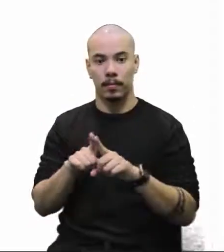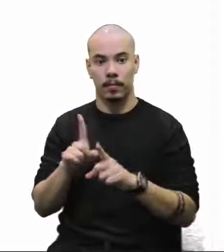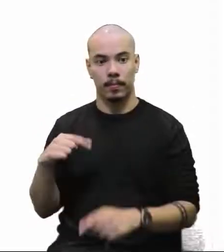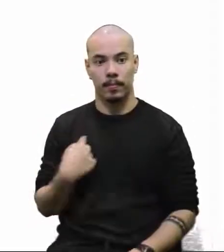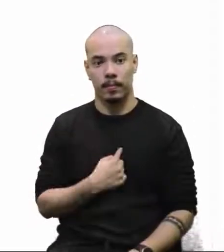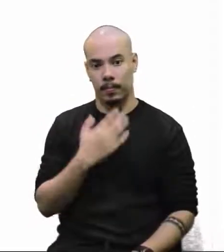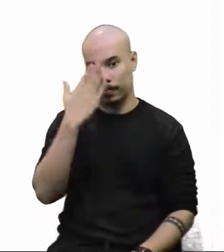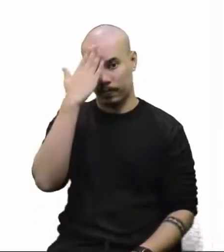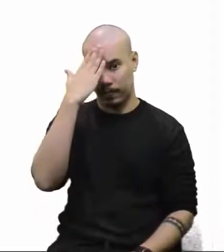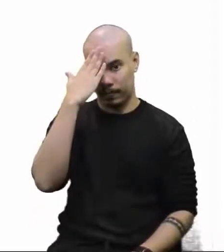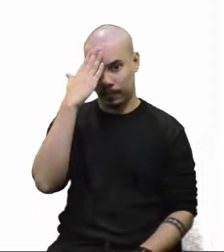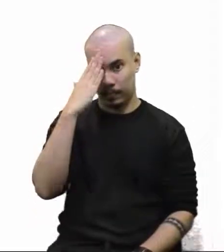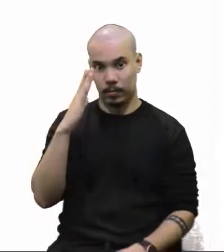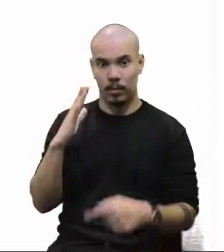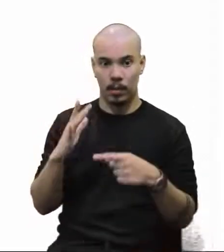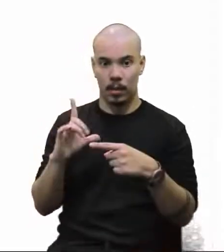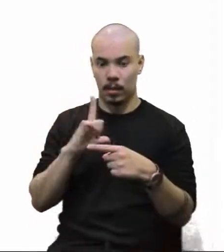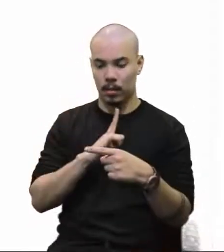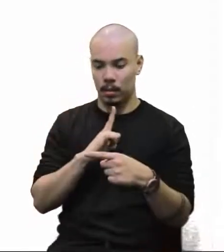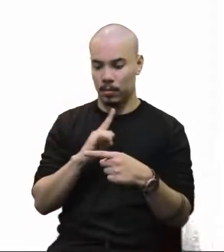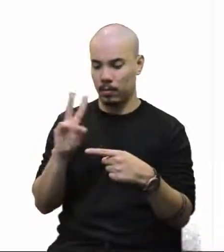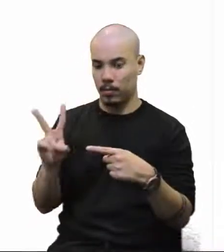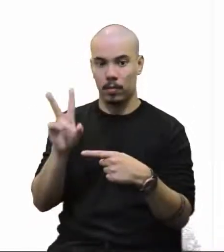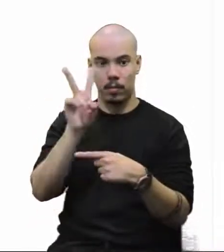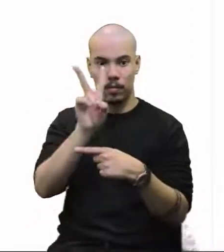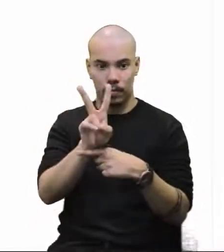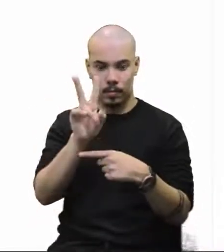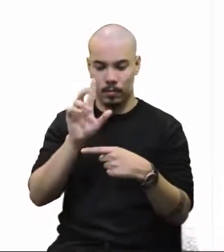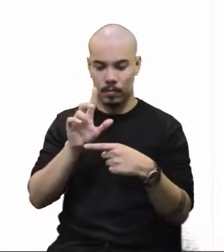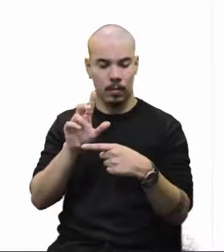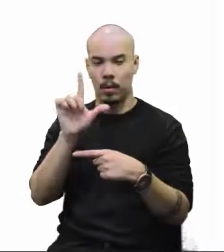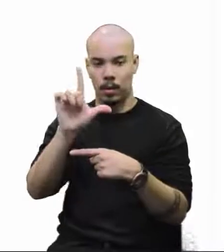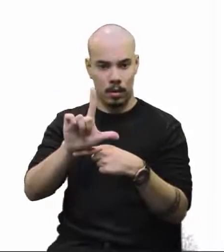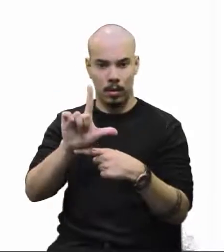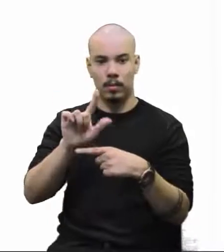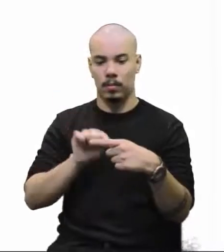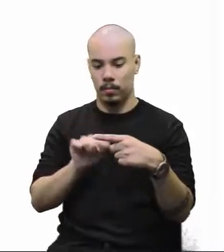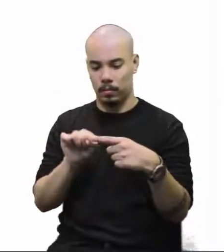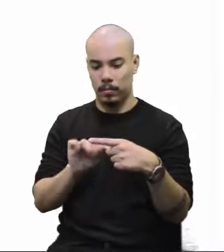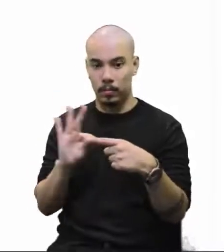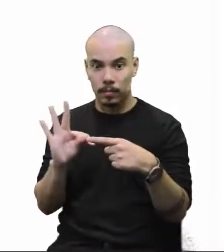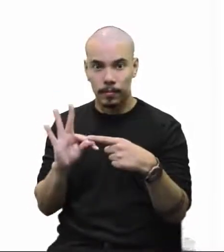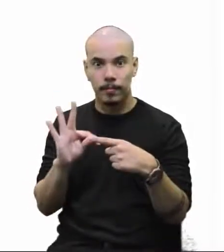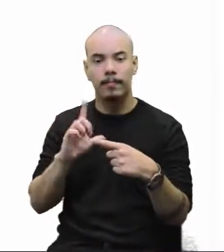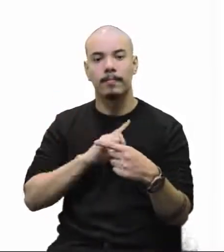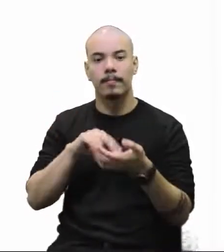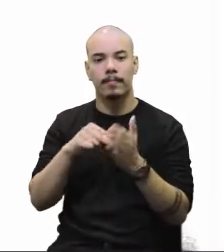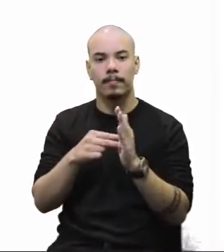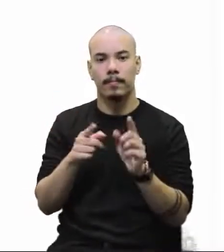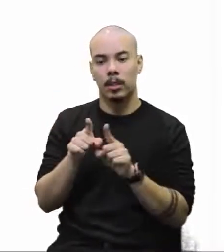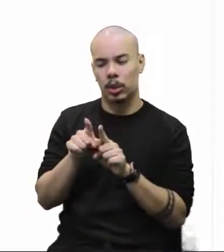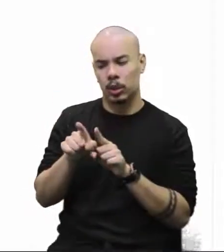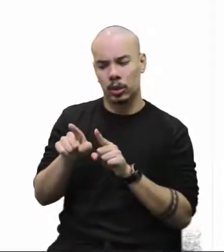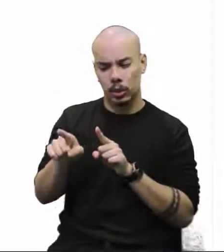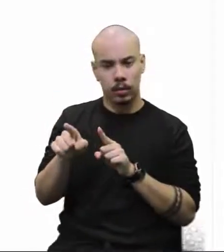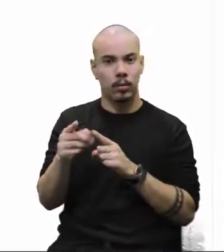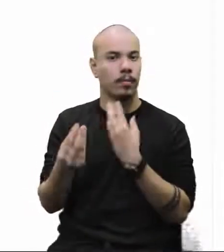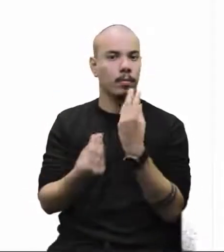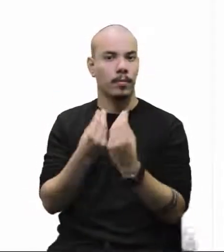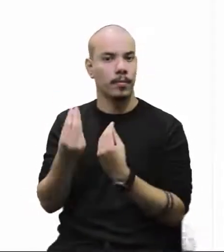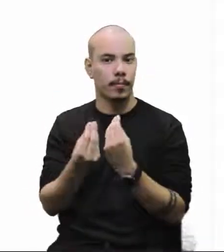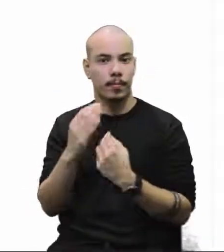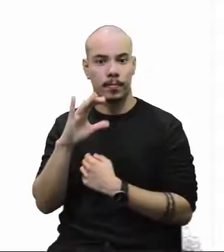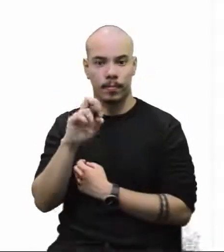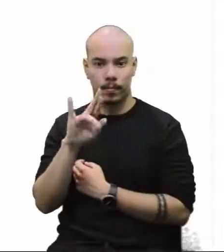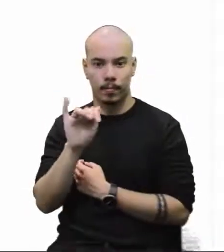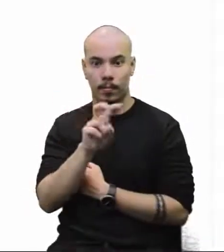que ΔS vai ser L, o comprimento do fio, é a distância que a carga vai percorrer durante um certo tempo.